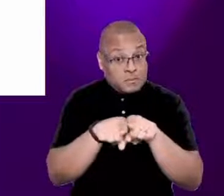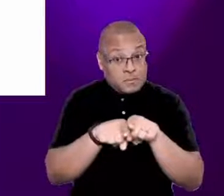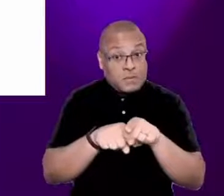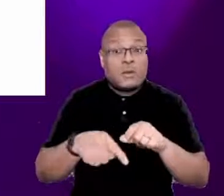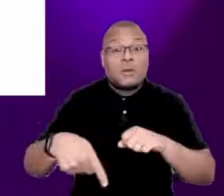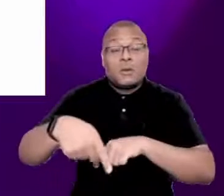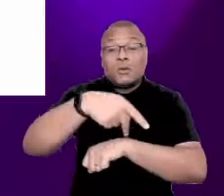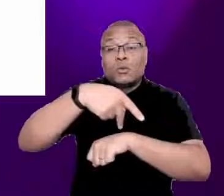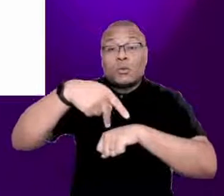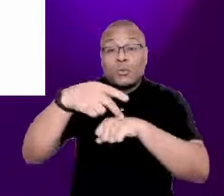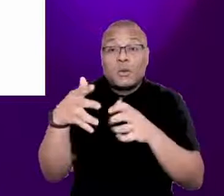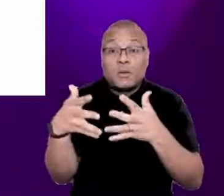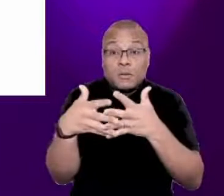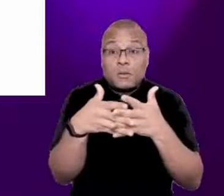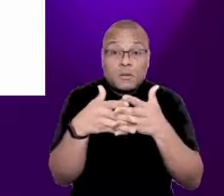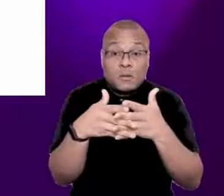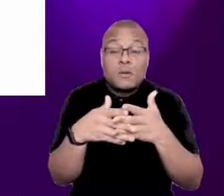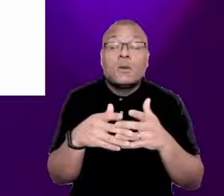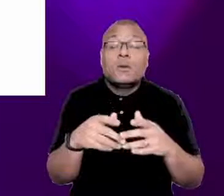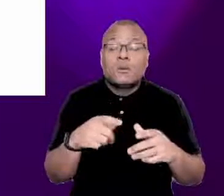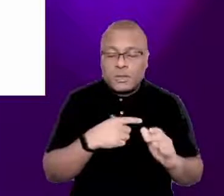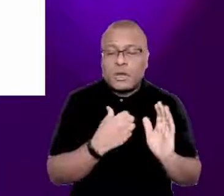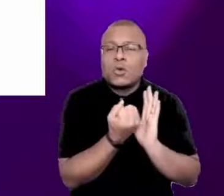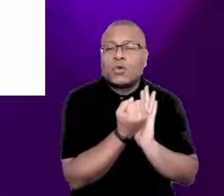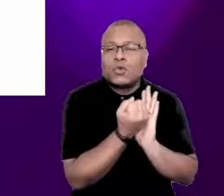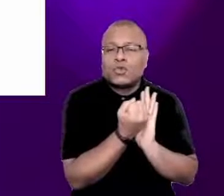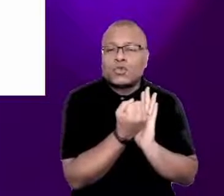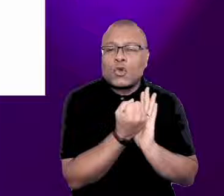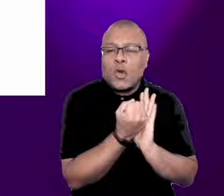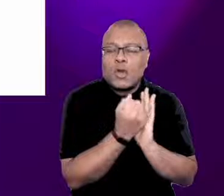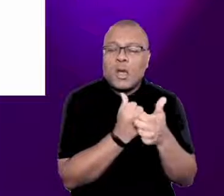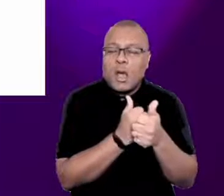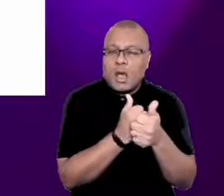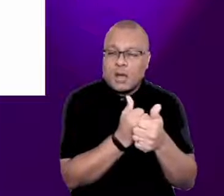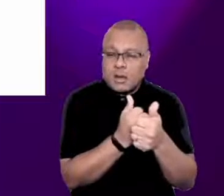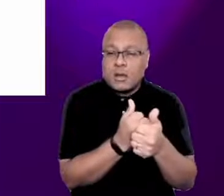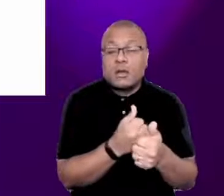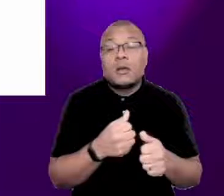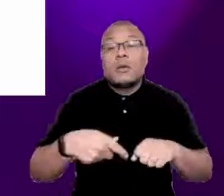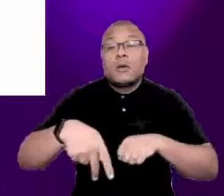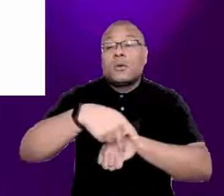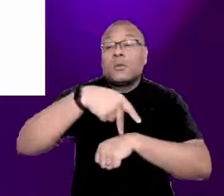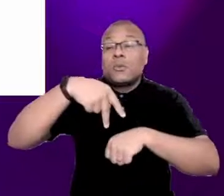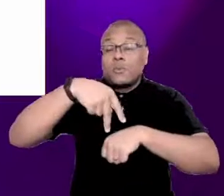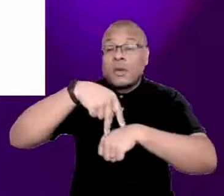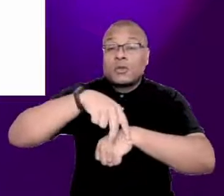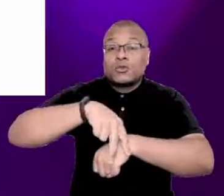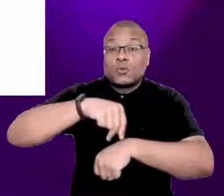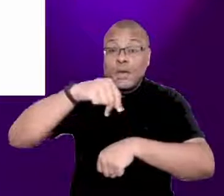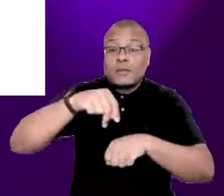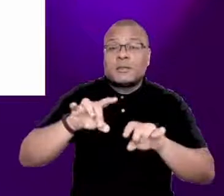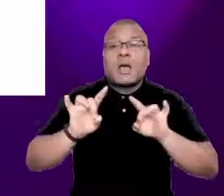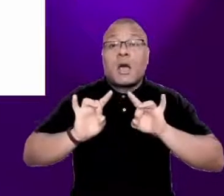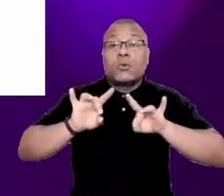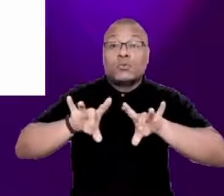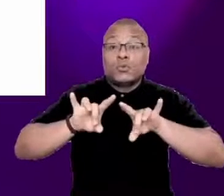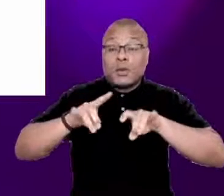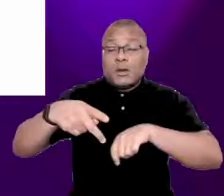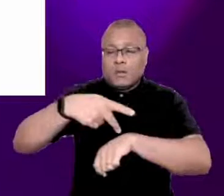americano utiliza alguns scores, a gente, Suécia, Austrália, enfim. E